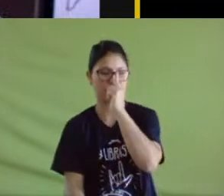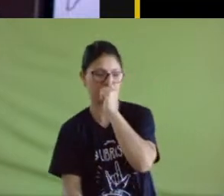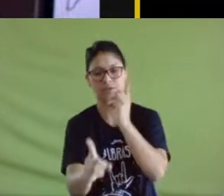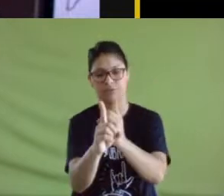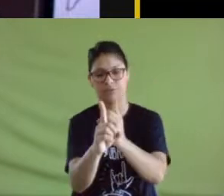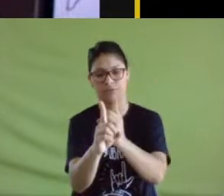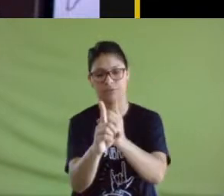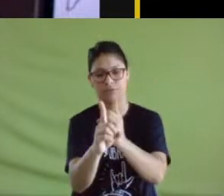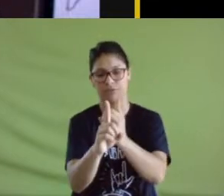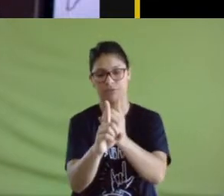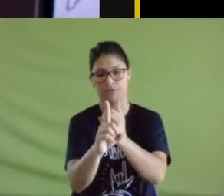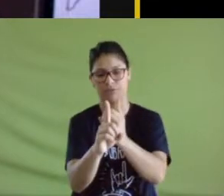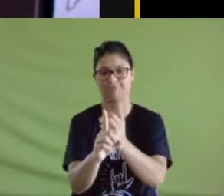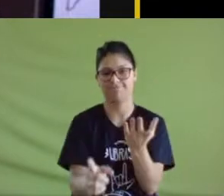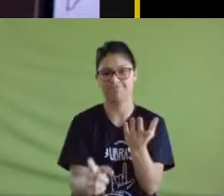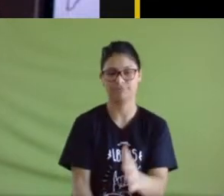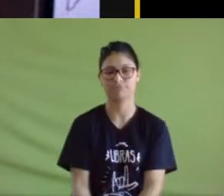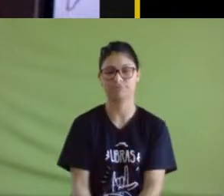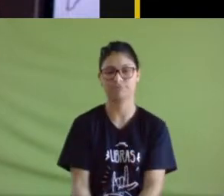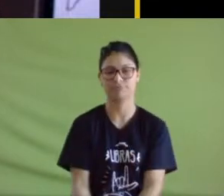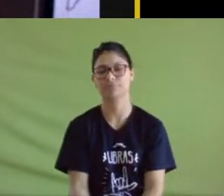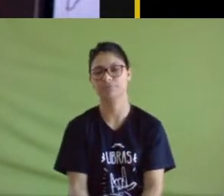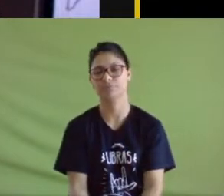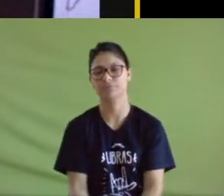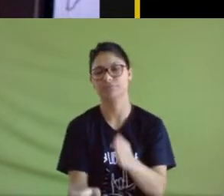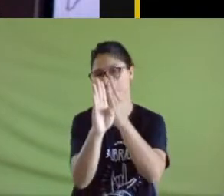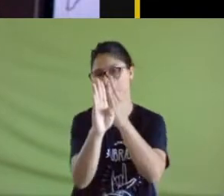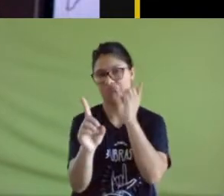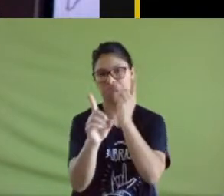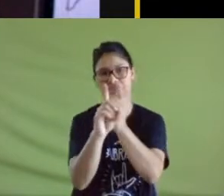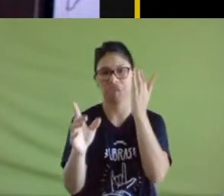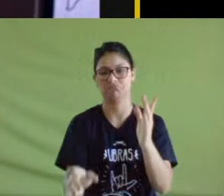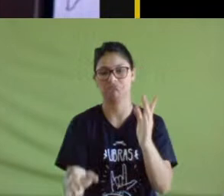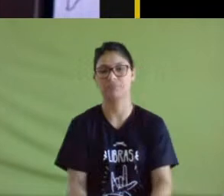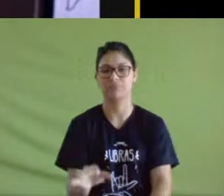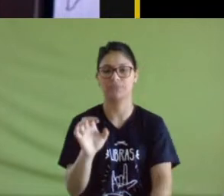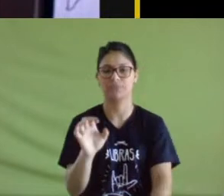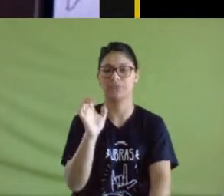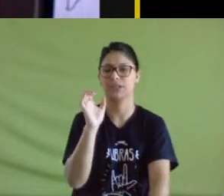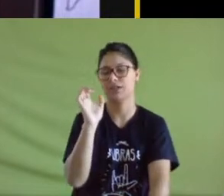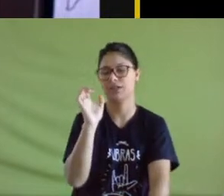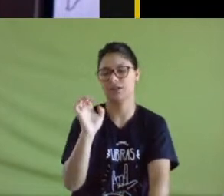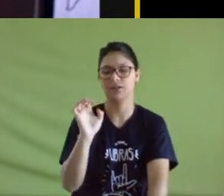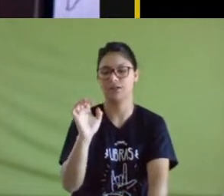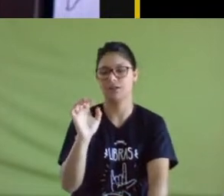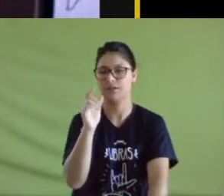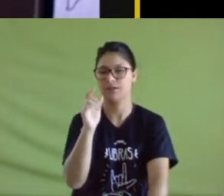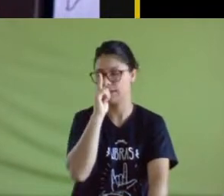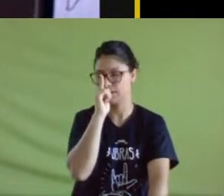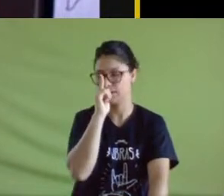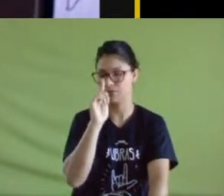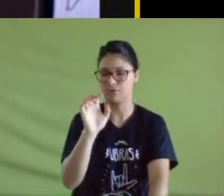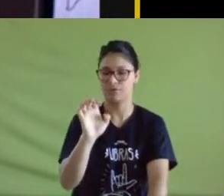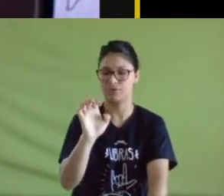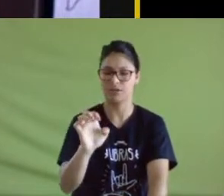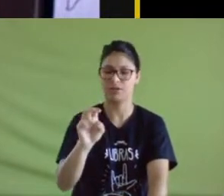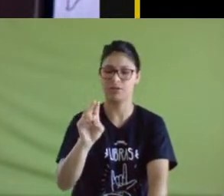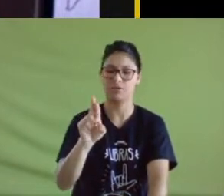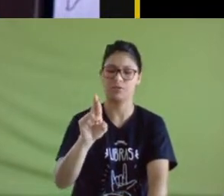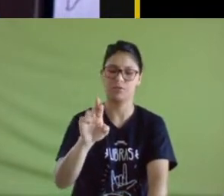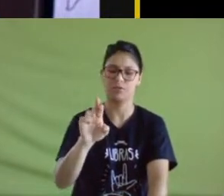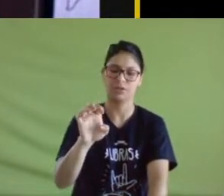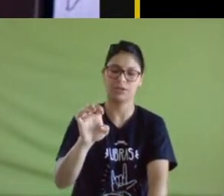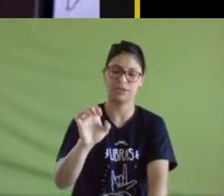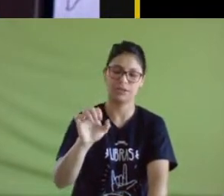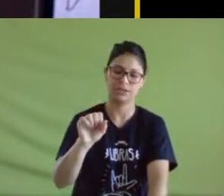a mesma coisa no grego eureses, que é achado, do verbo grego